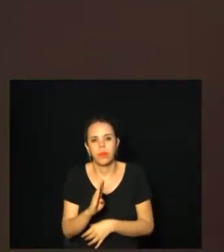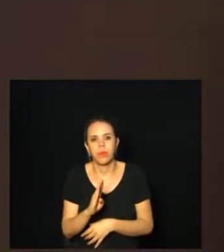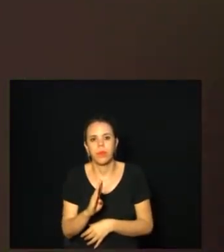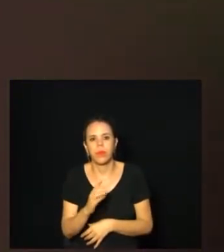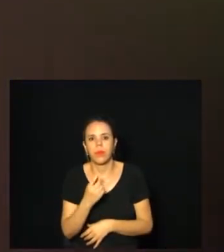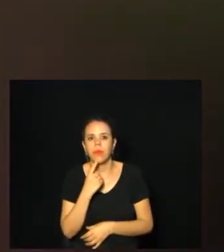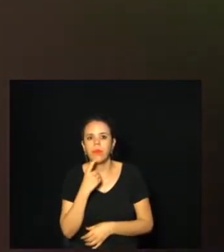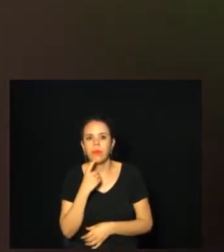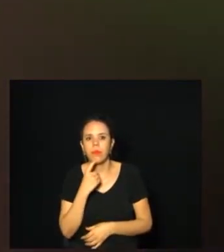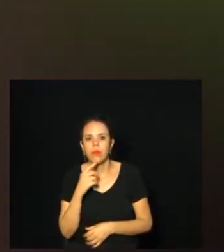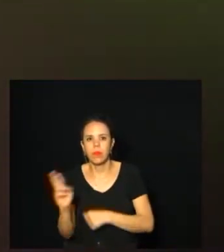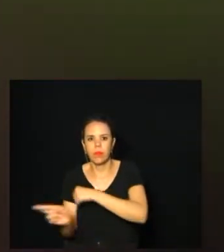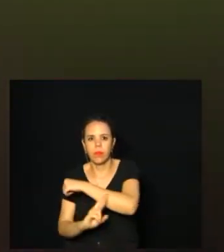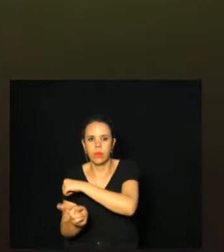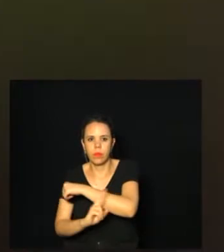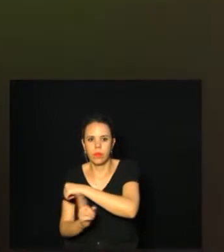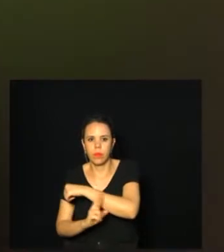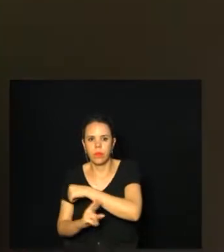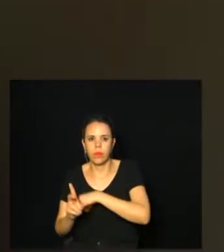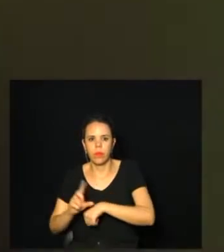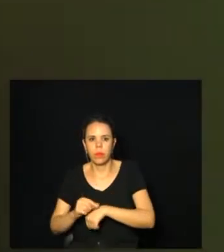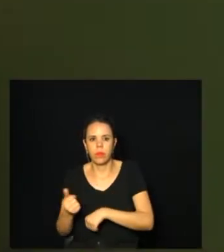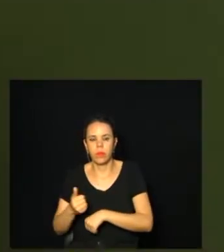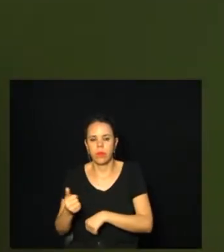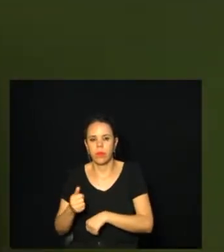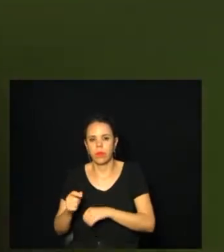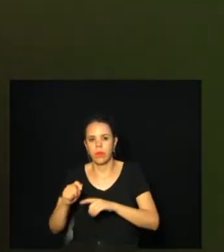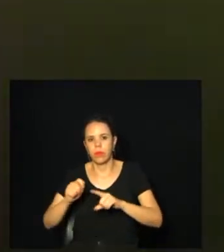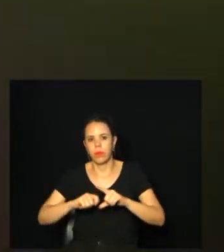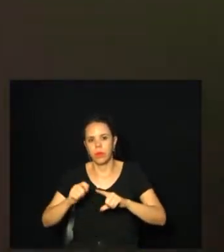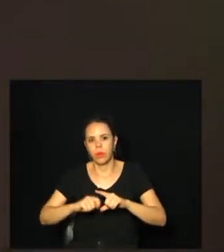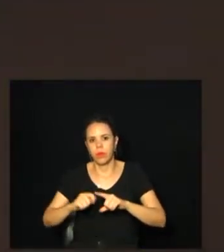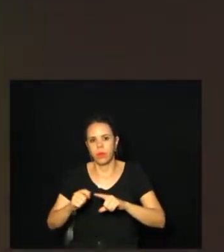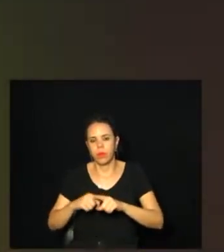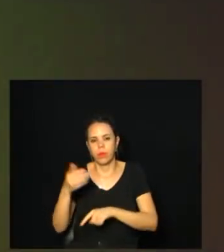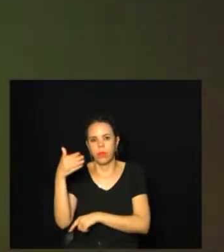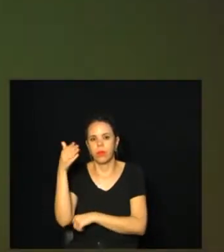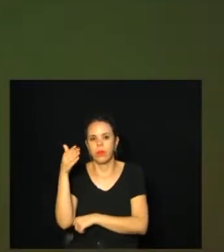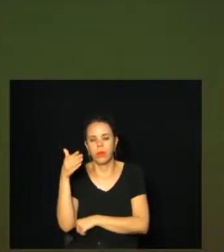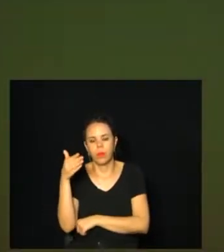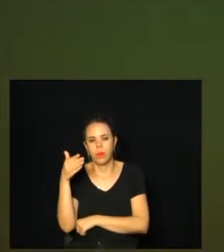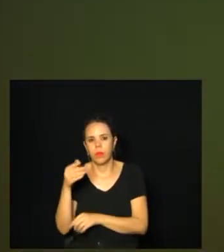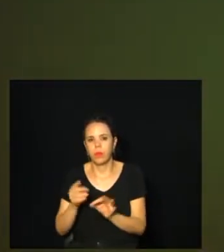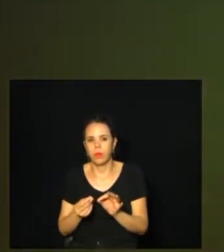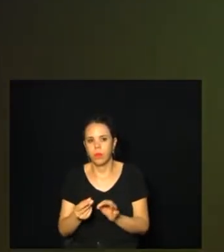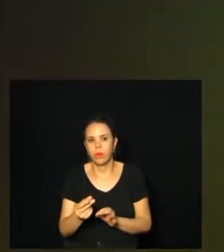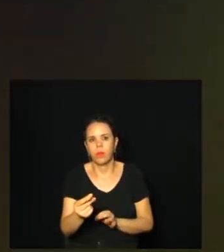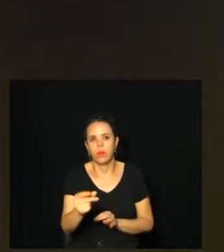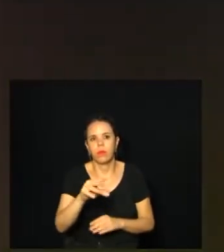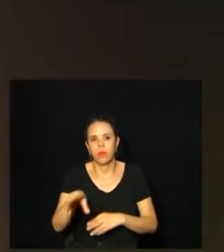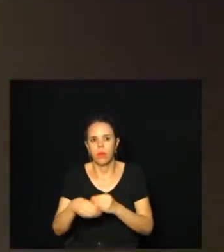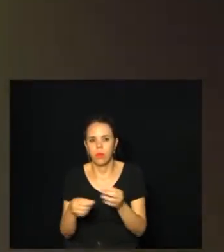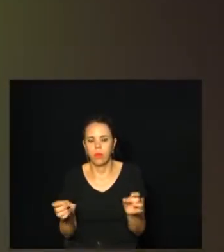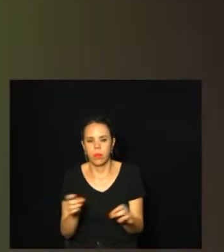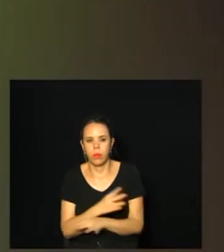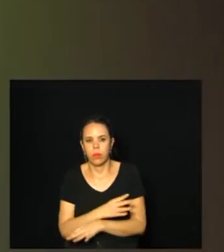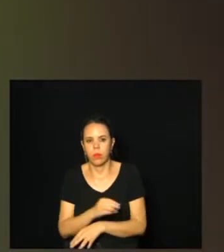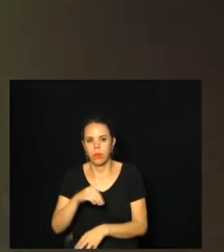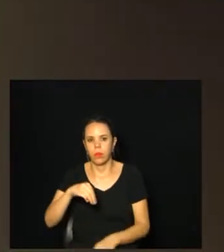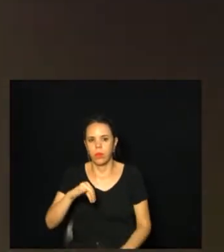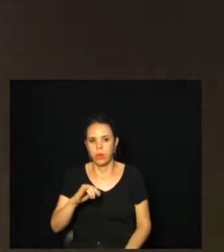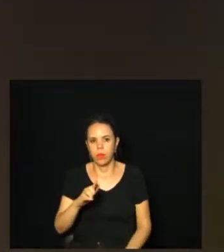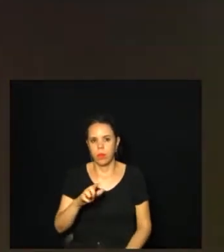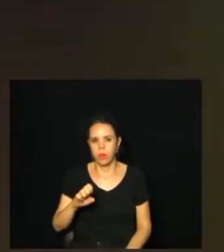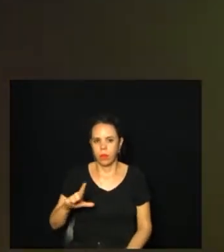Campinas, as rodovias Dom Pedro I, Anhanguera, Bandeirantes e, com o prolongamento completado, a Miguel Melhado